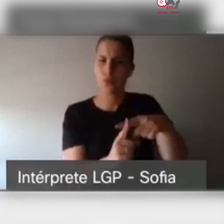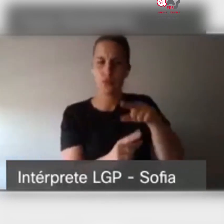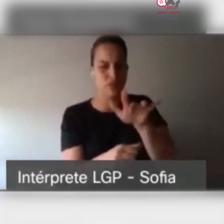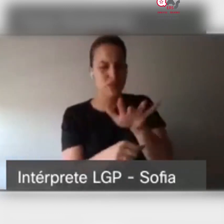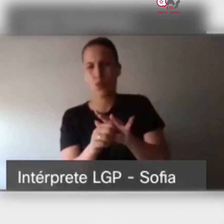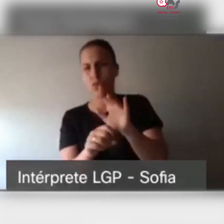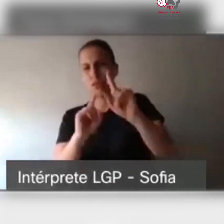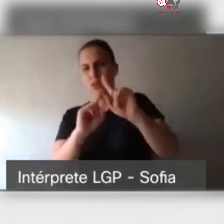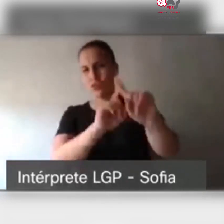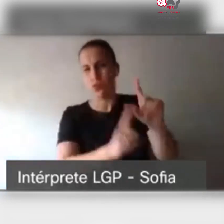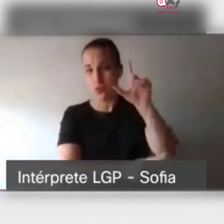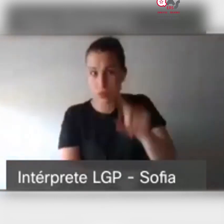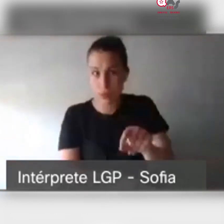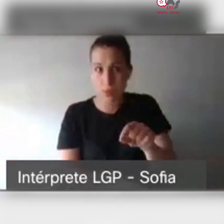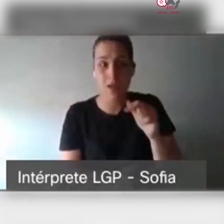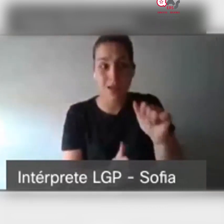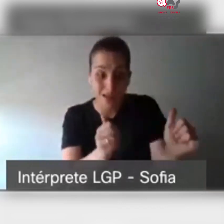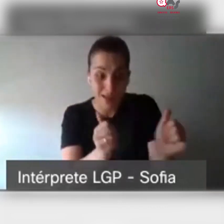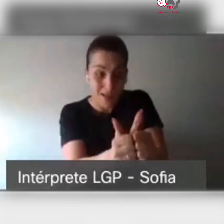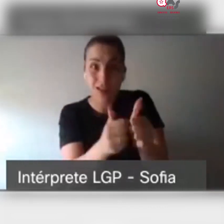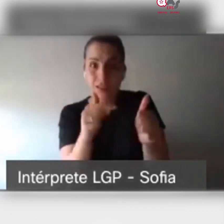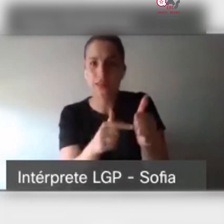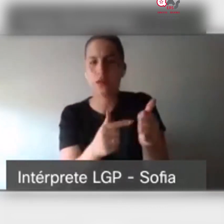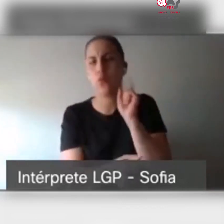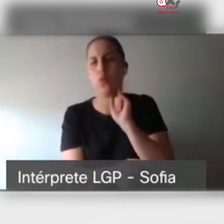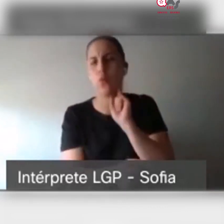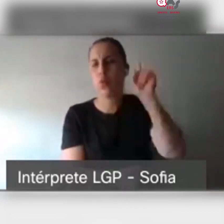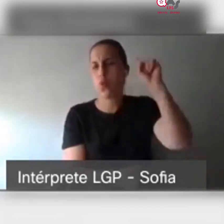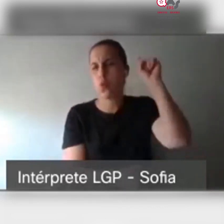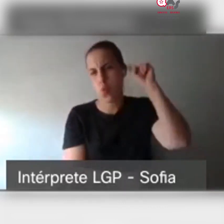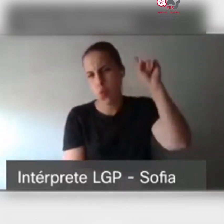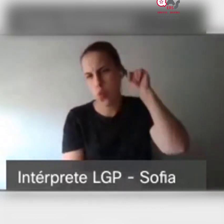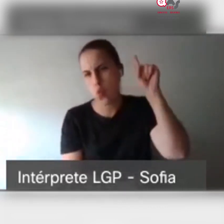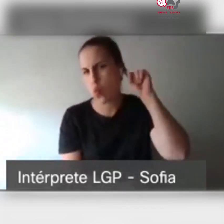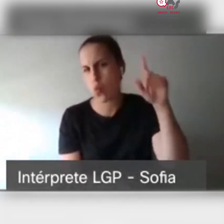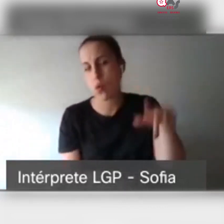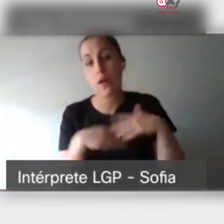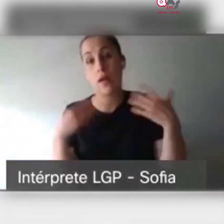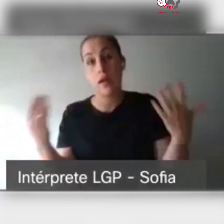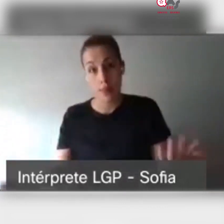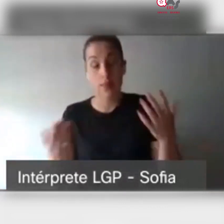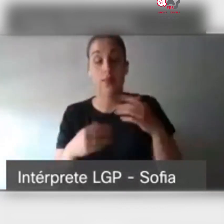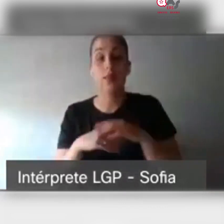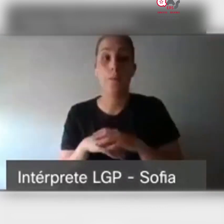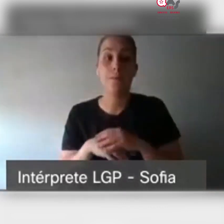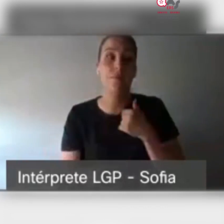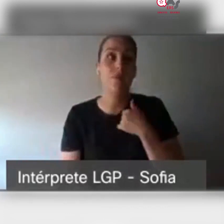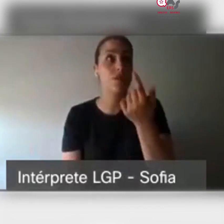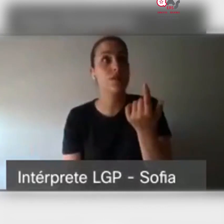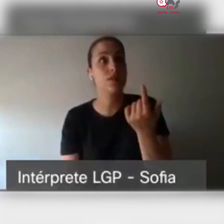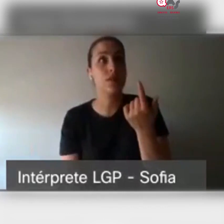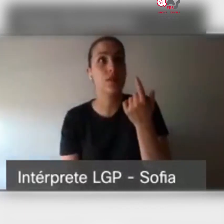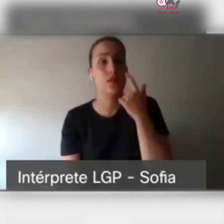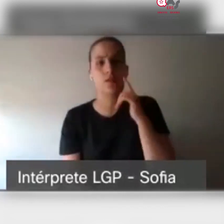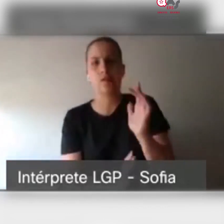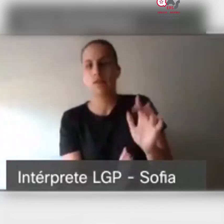contextos. Termos um acompanhante é muito importante. E, portanto, foi eu ia dizer com relutância,